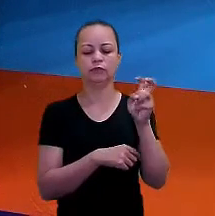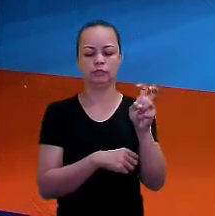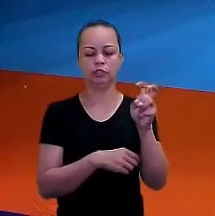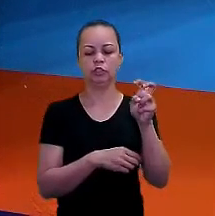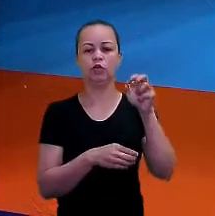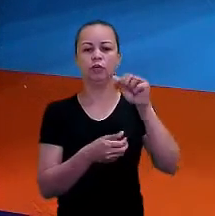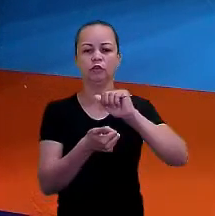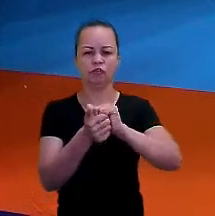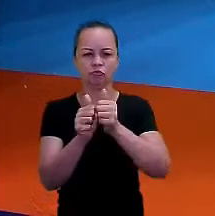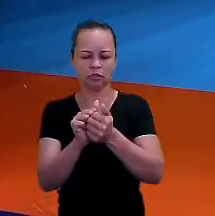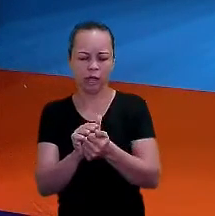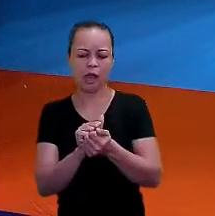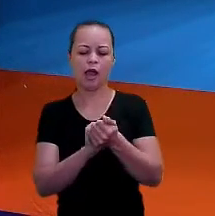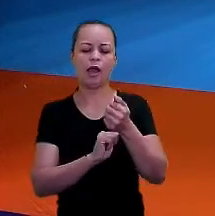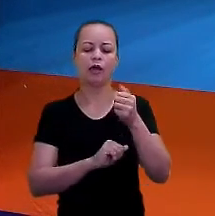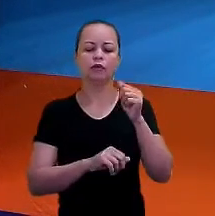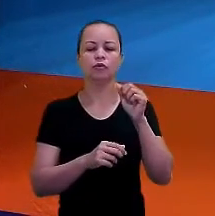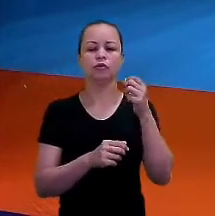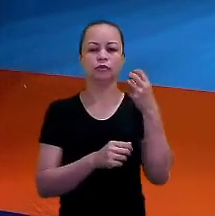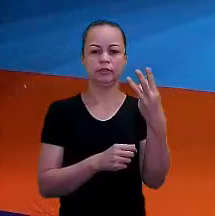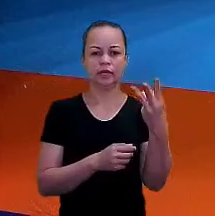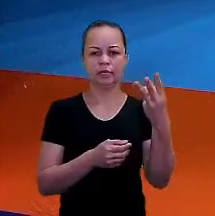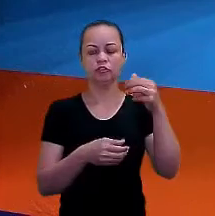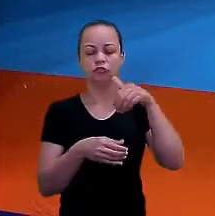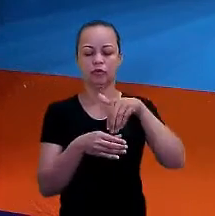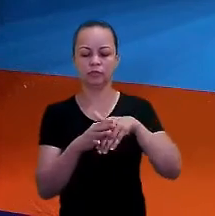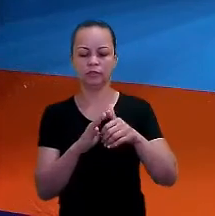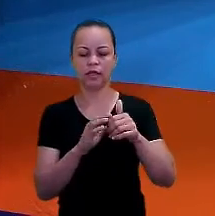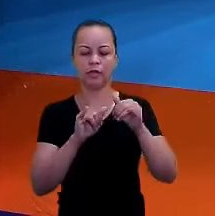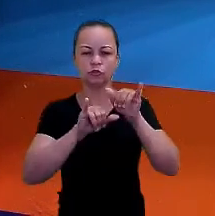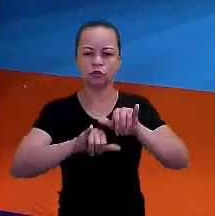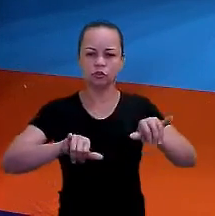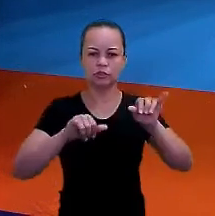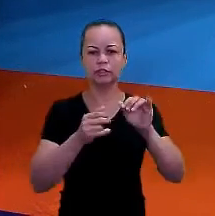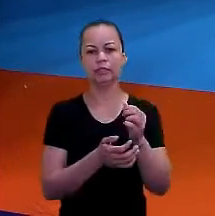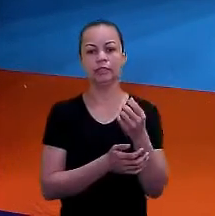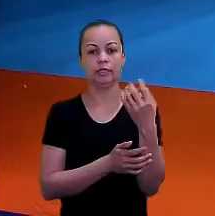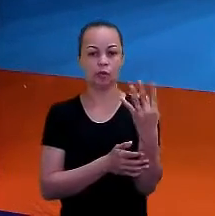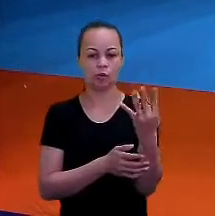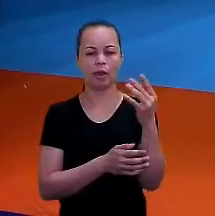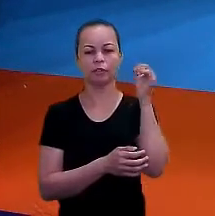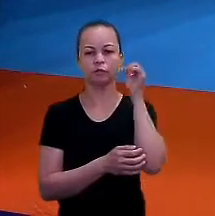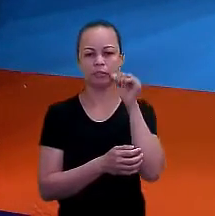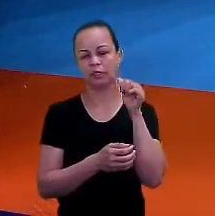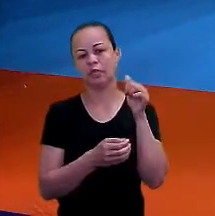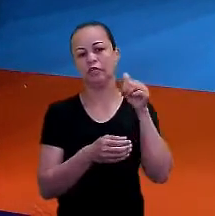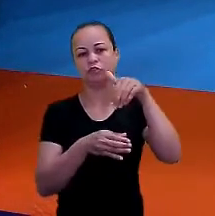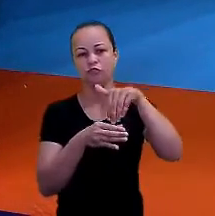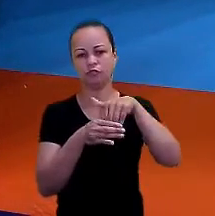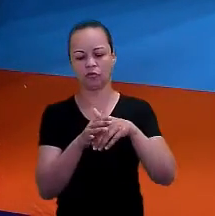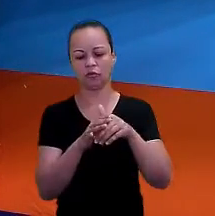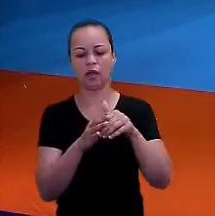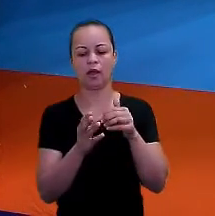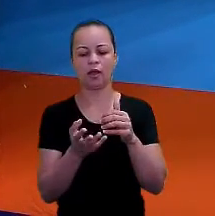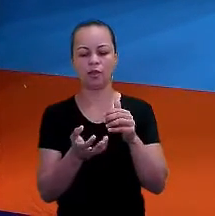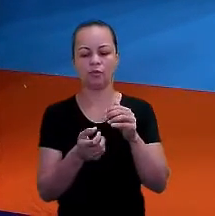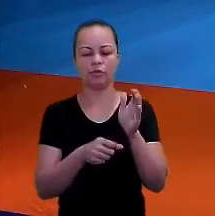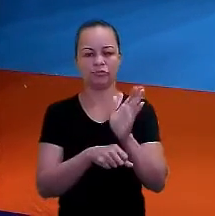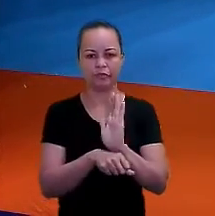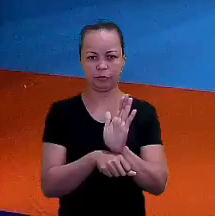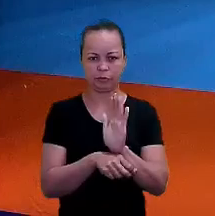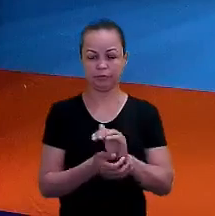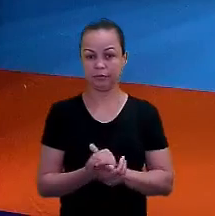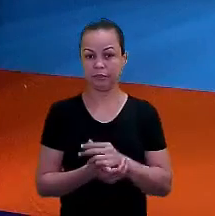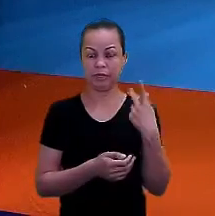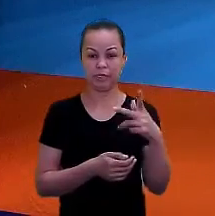aqui, mais 3 aqui de novo e 4 meninas votaram aqui, tá? Então, eu vou somar esses números todinhos e ele